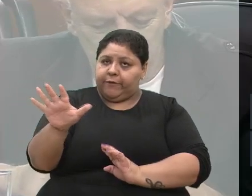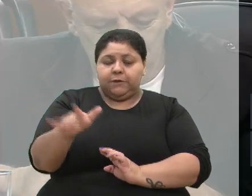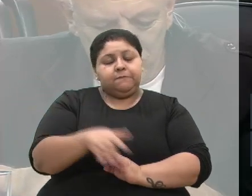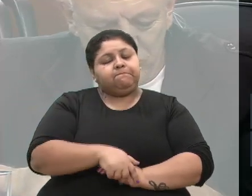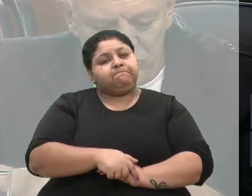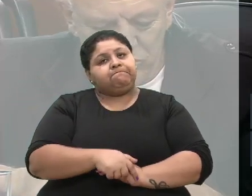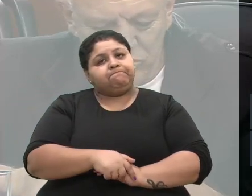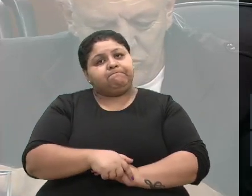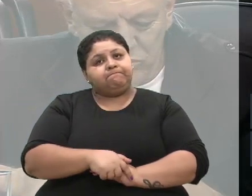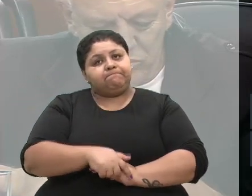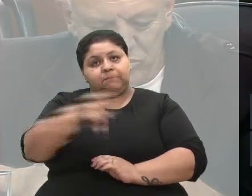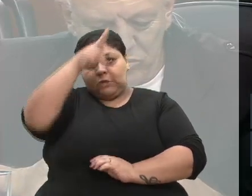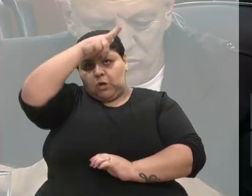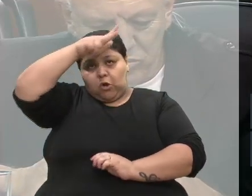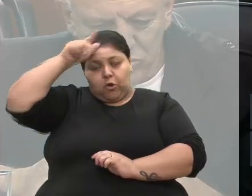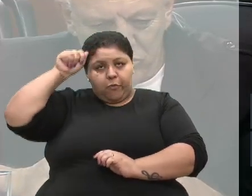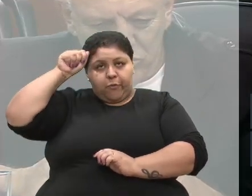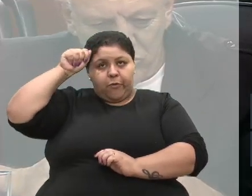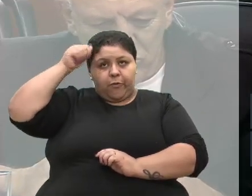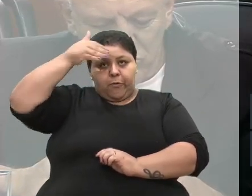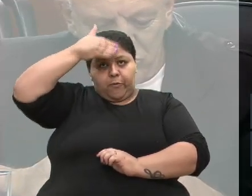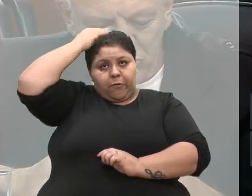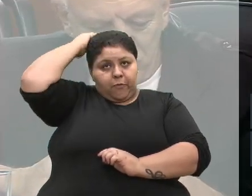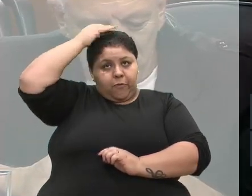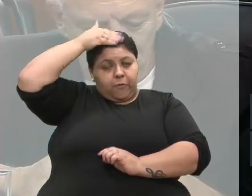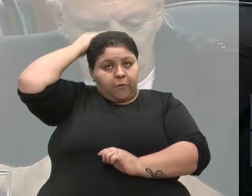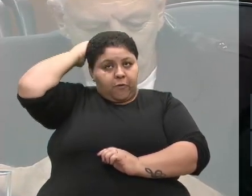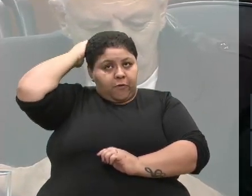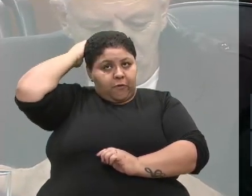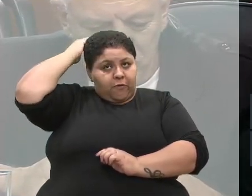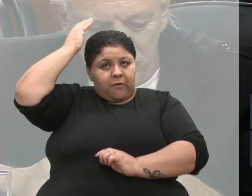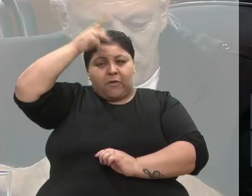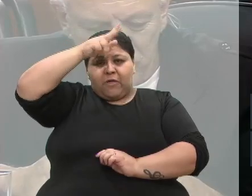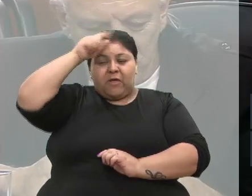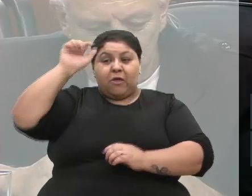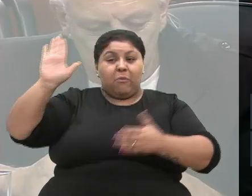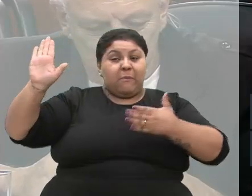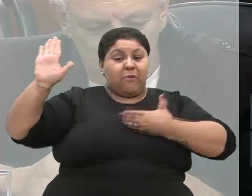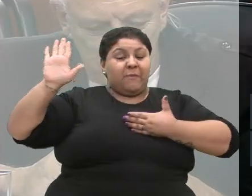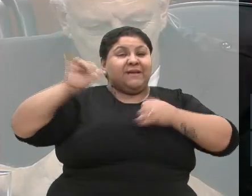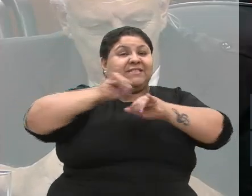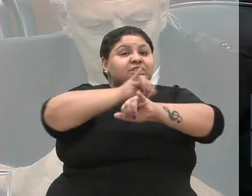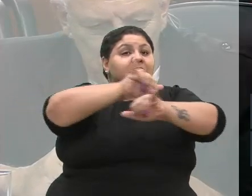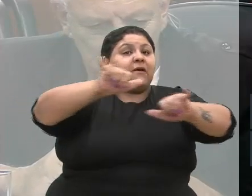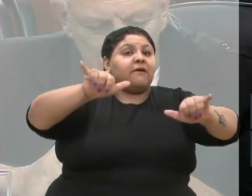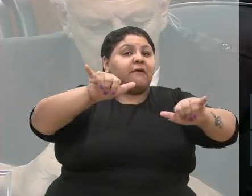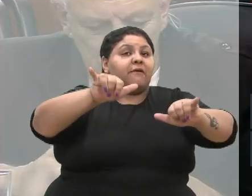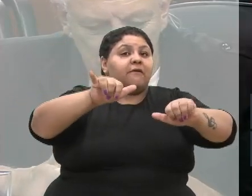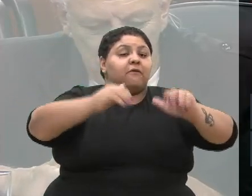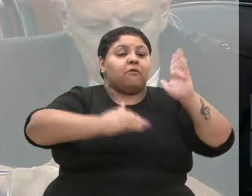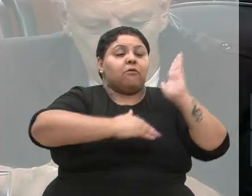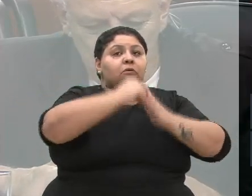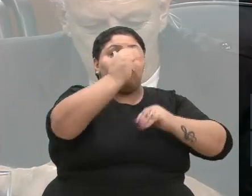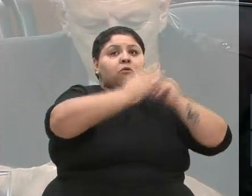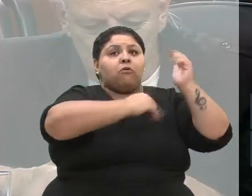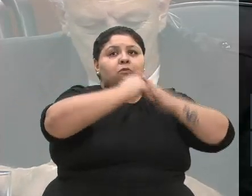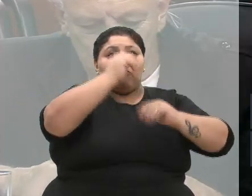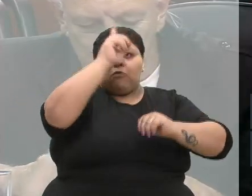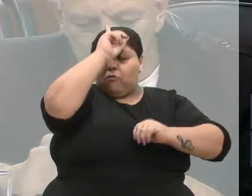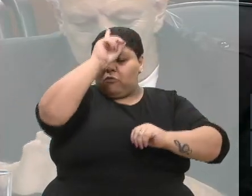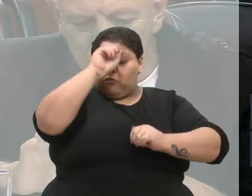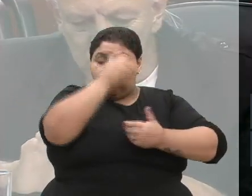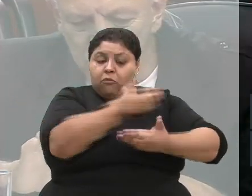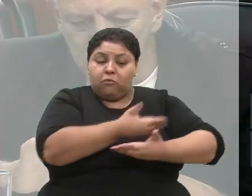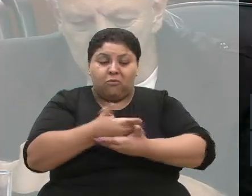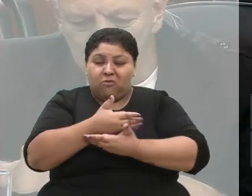Quando o prefeito Alceu estava à frente da prefeitura, aliás, uma promessa de campanha dele era construir o Hospital Materno-Infantil ali no